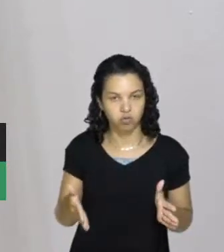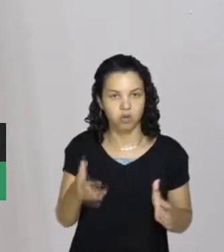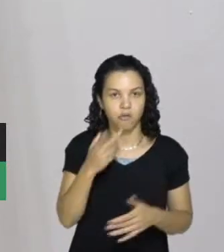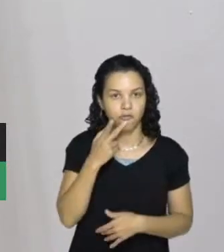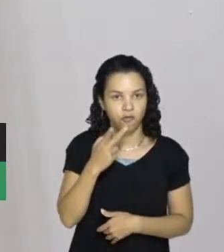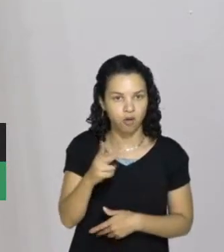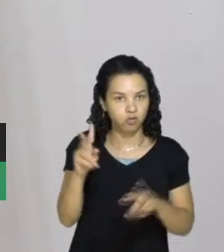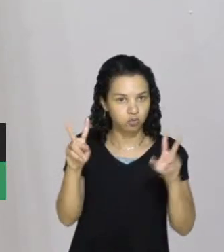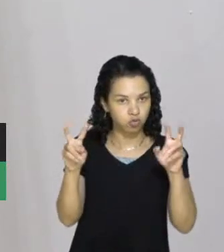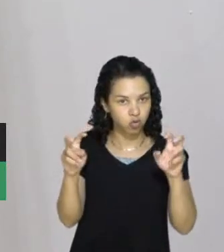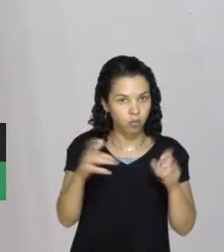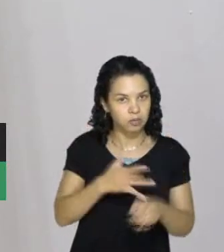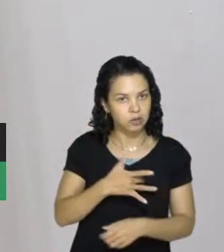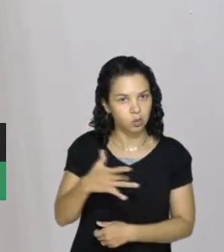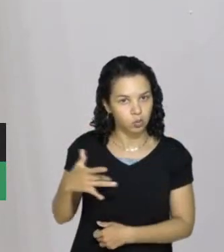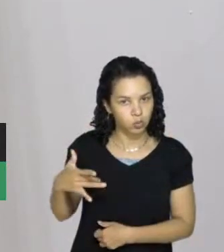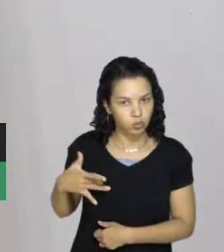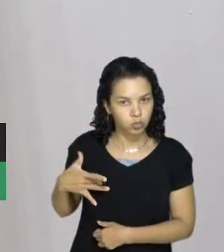tinha paciente